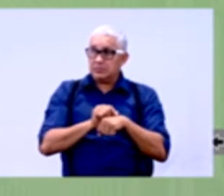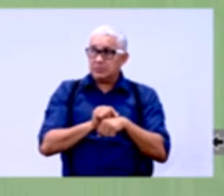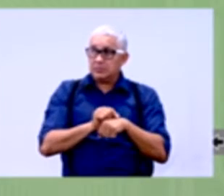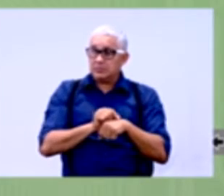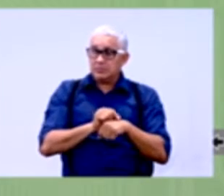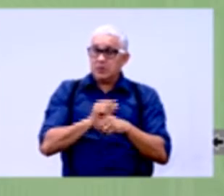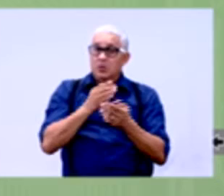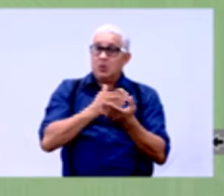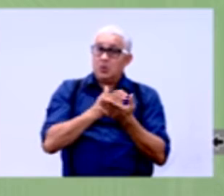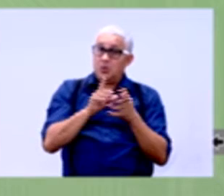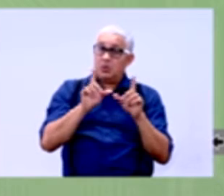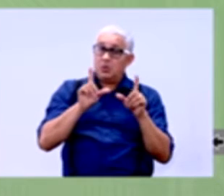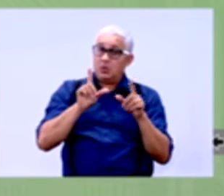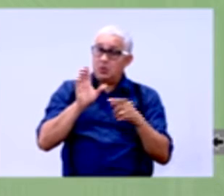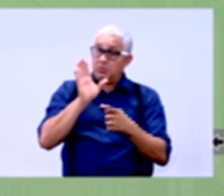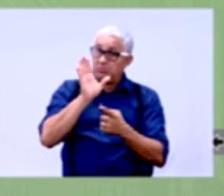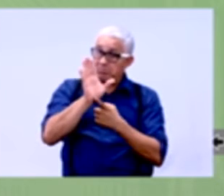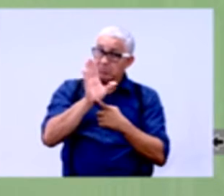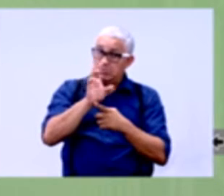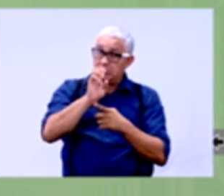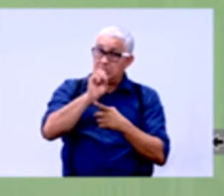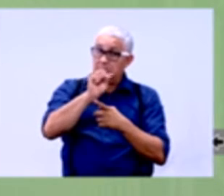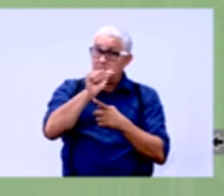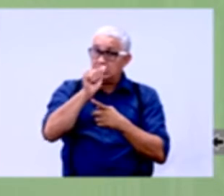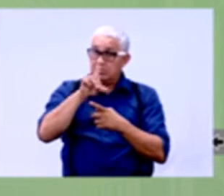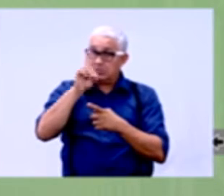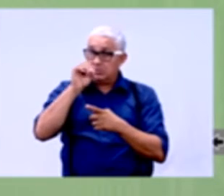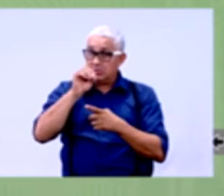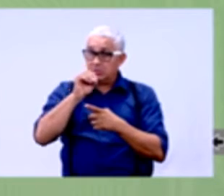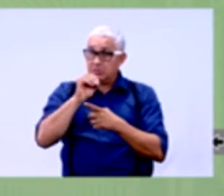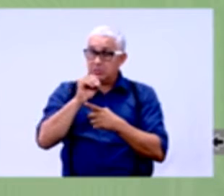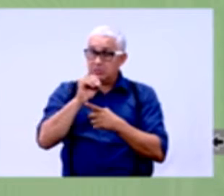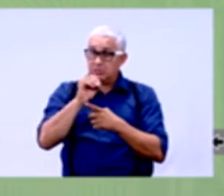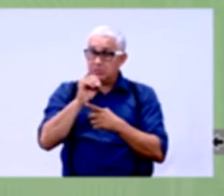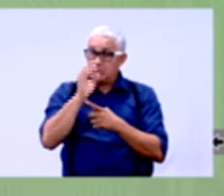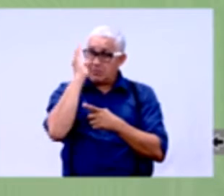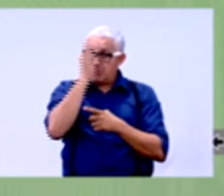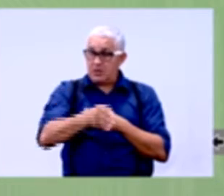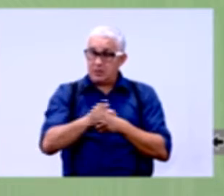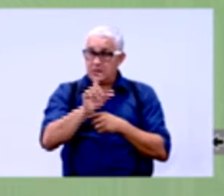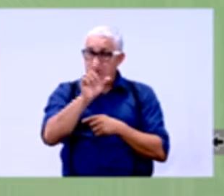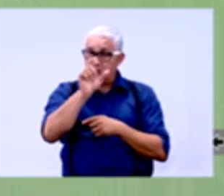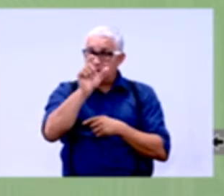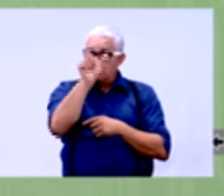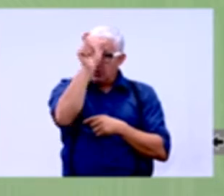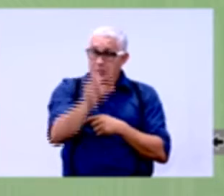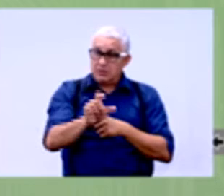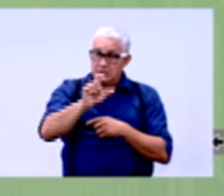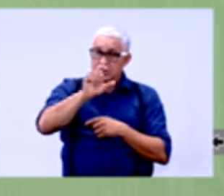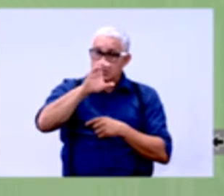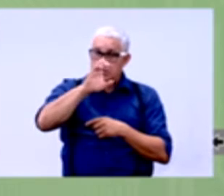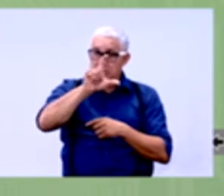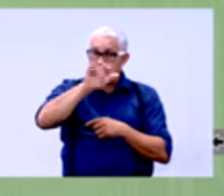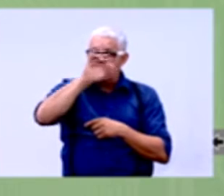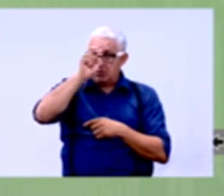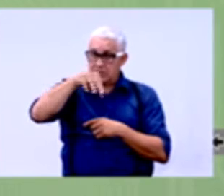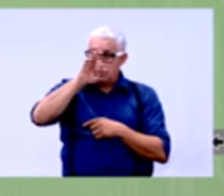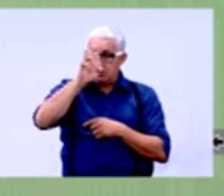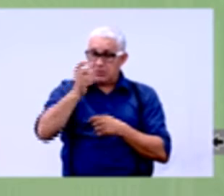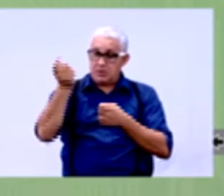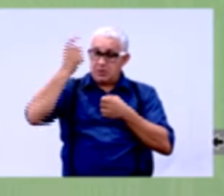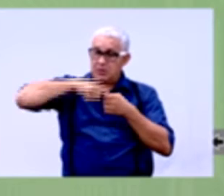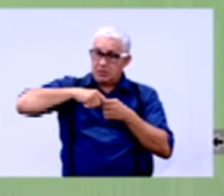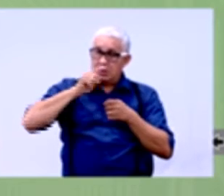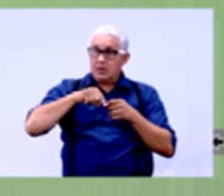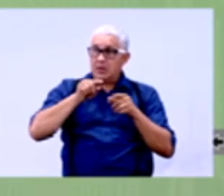começa já exibindo o saldo direto para o cliente, certo? E daí o retorno é através da seta, no